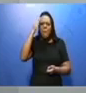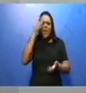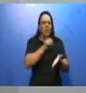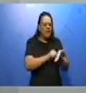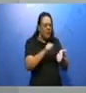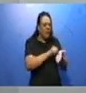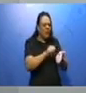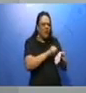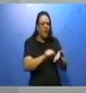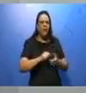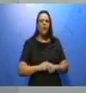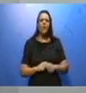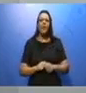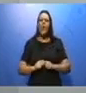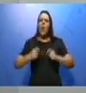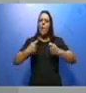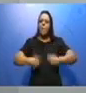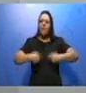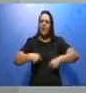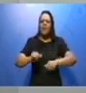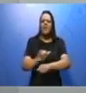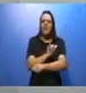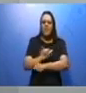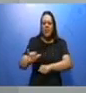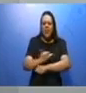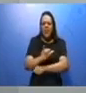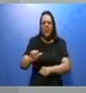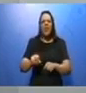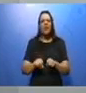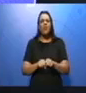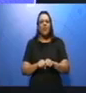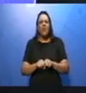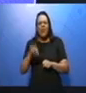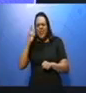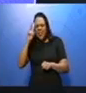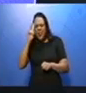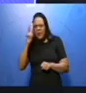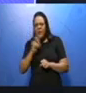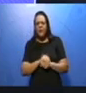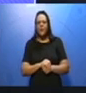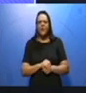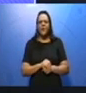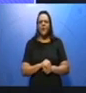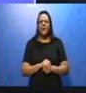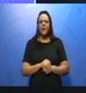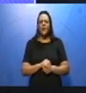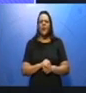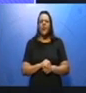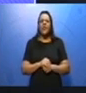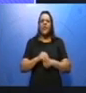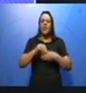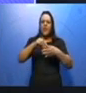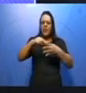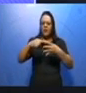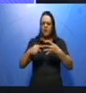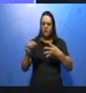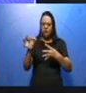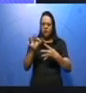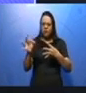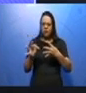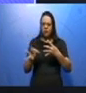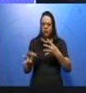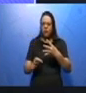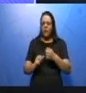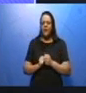estratégias, então, para criar esse suspense, essa expectativa? Vocês lembram disso? Então, vamos lá. Retardamento do ritmo na narrativa. Às vezes ele começa contando uma